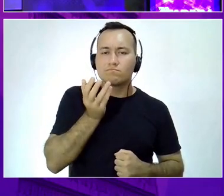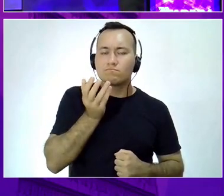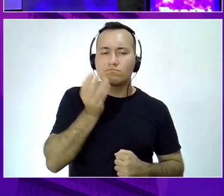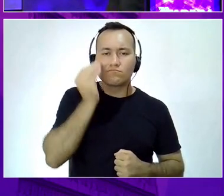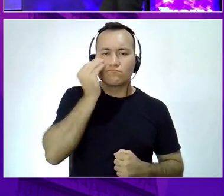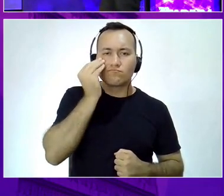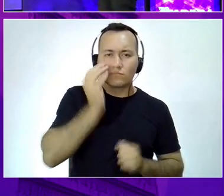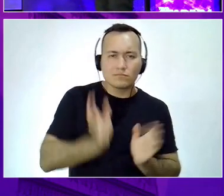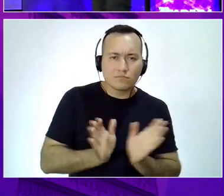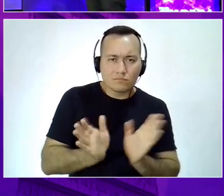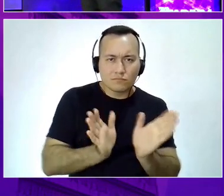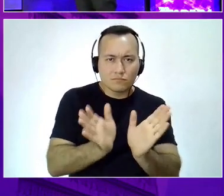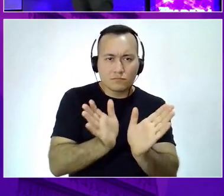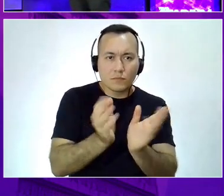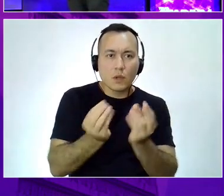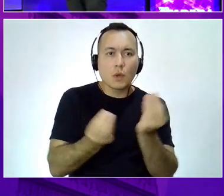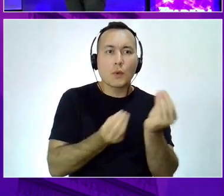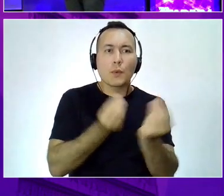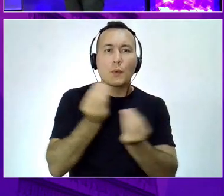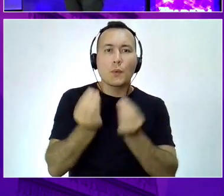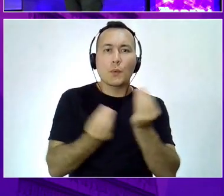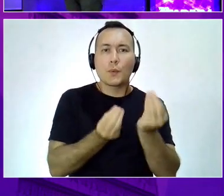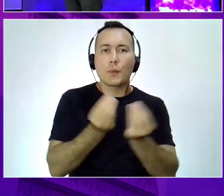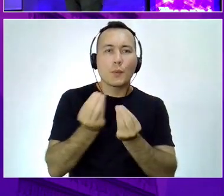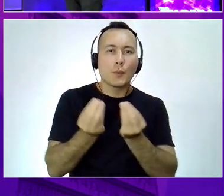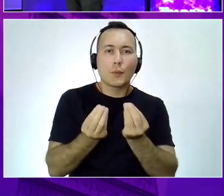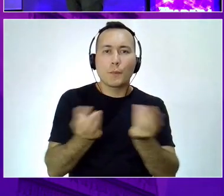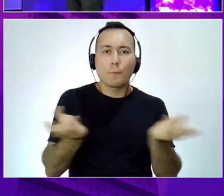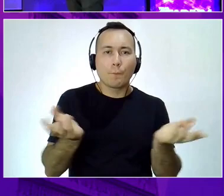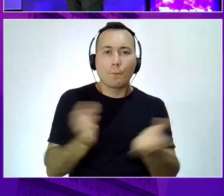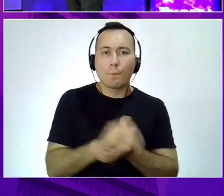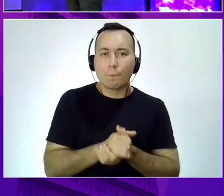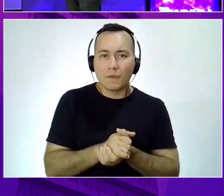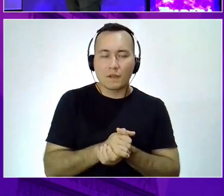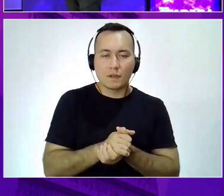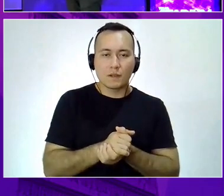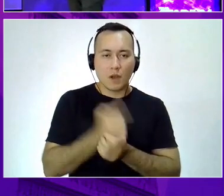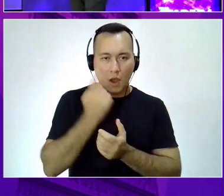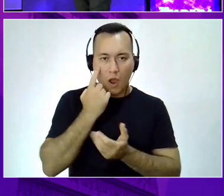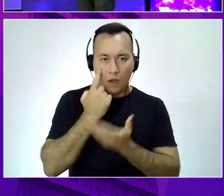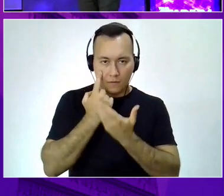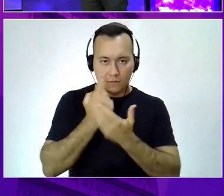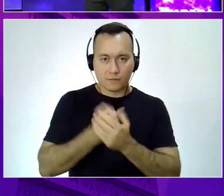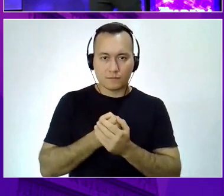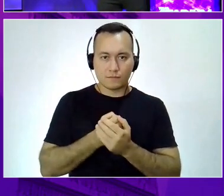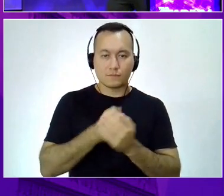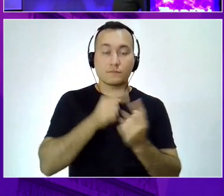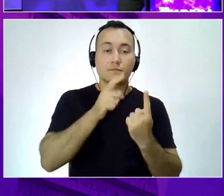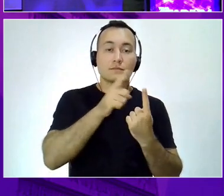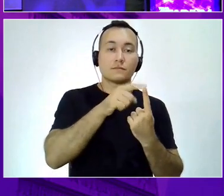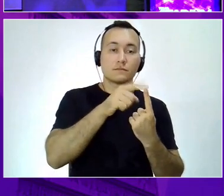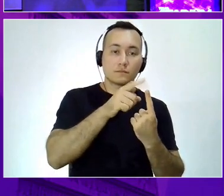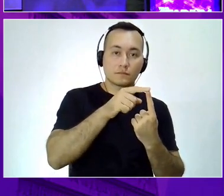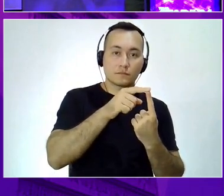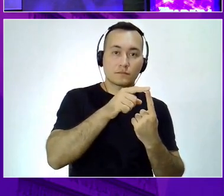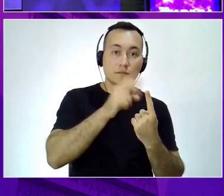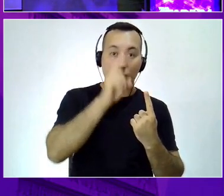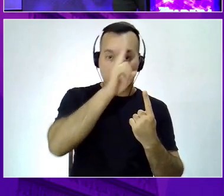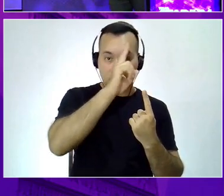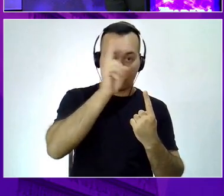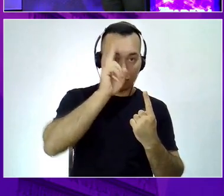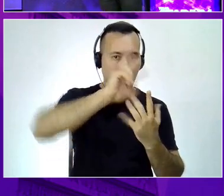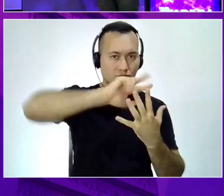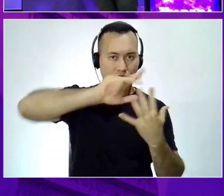em amarelinho, pensando as abordagens, tá? Teste de usabilidade com usuários diversificados. E esse aqui, para mim, é o principal,